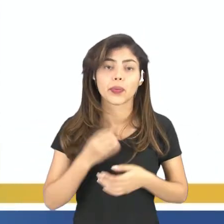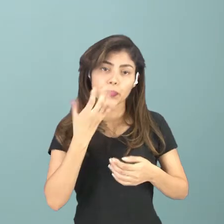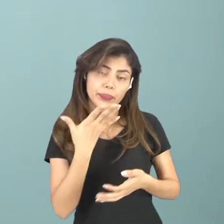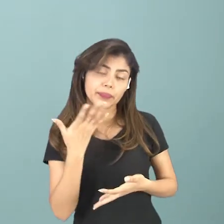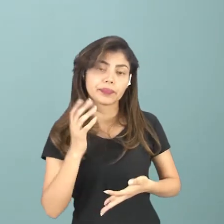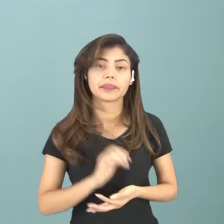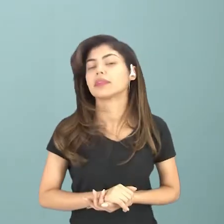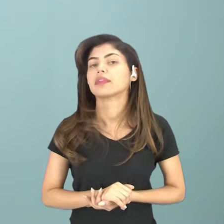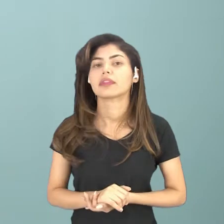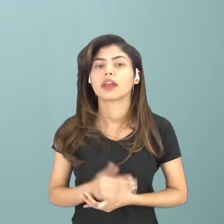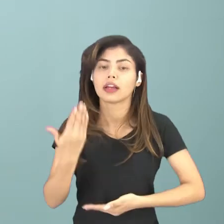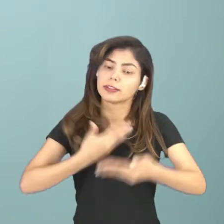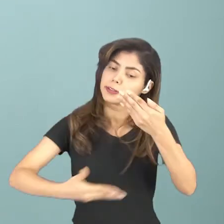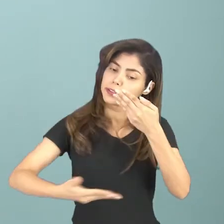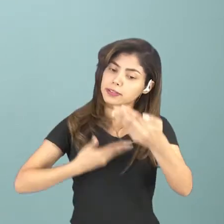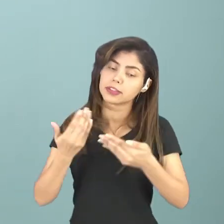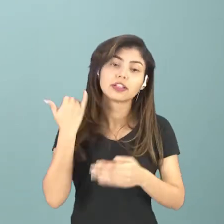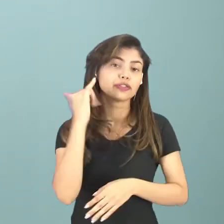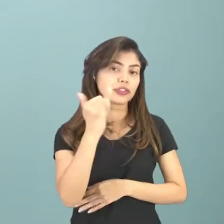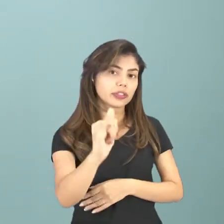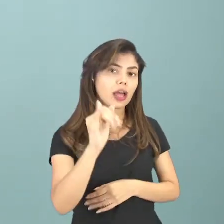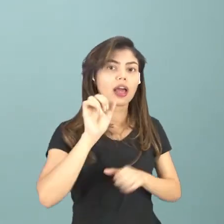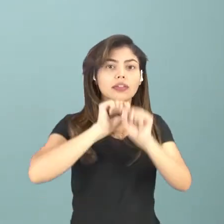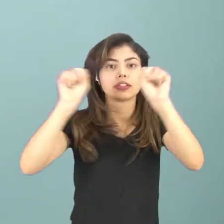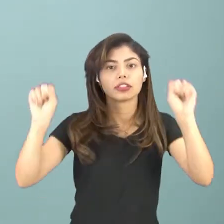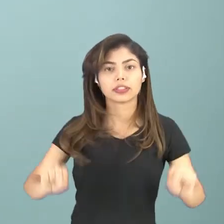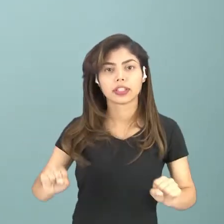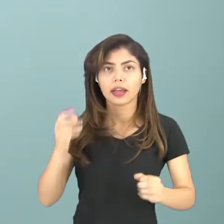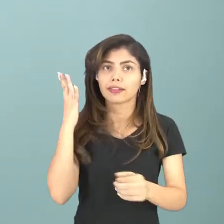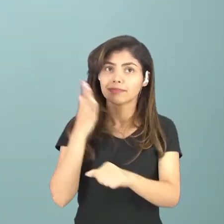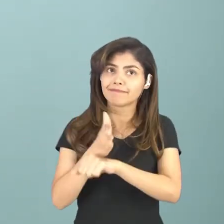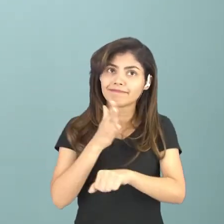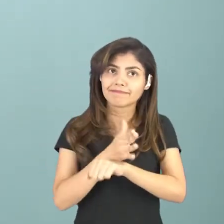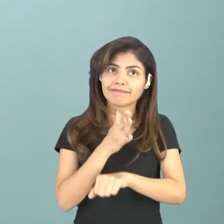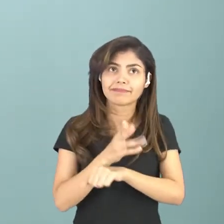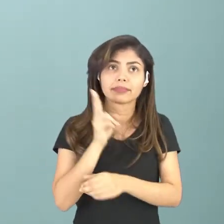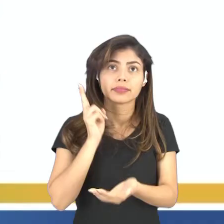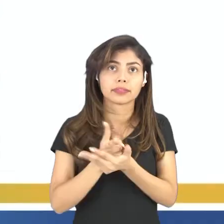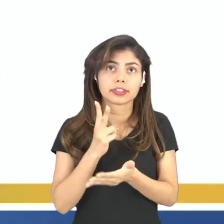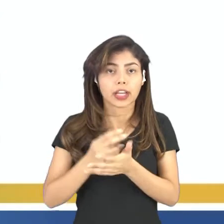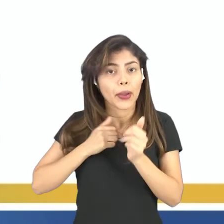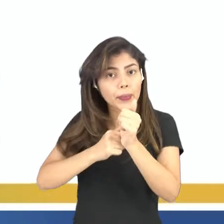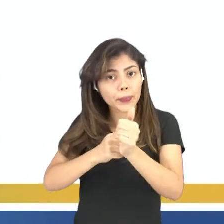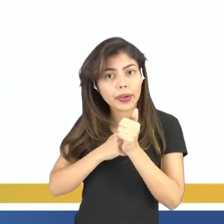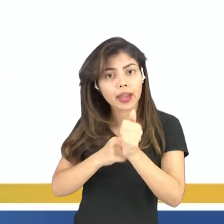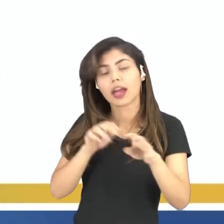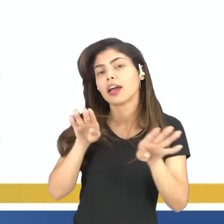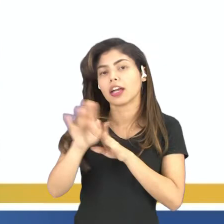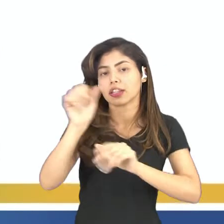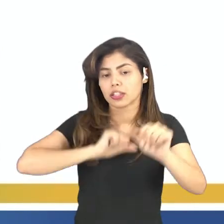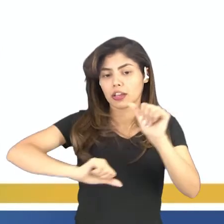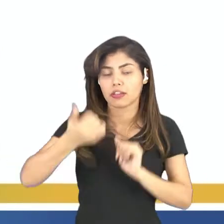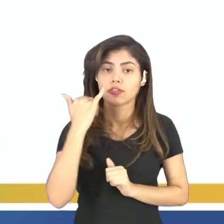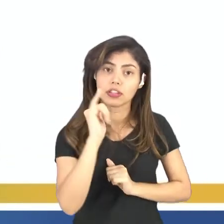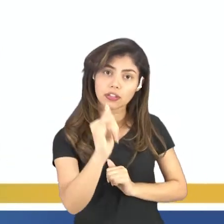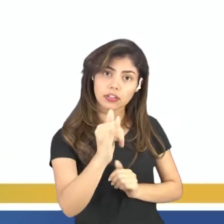aumenta. Entenderam o esquema? Vamos lá. Bom, as transferências de energia entre sistemas